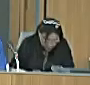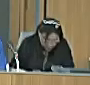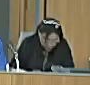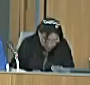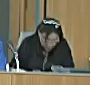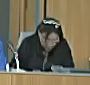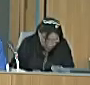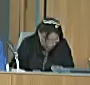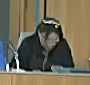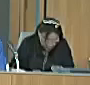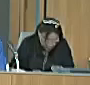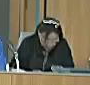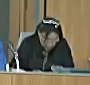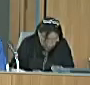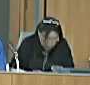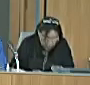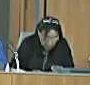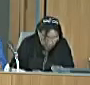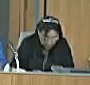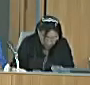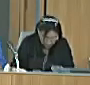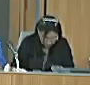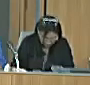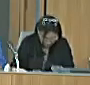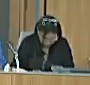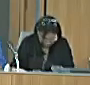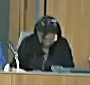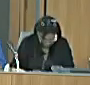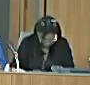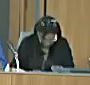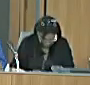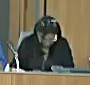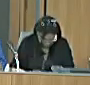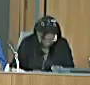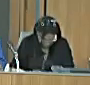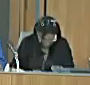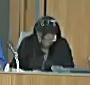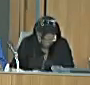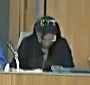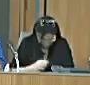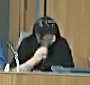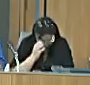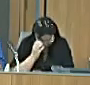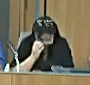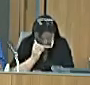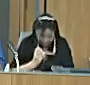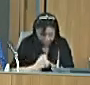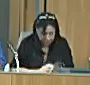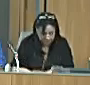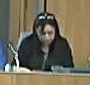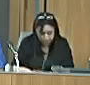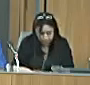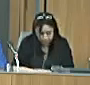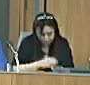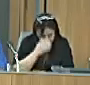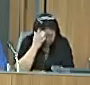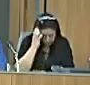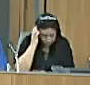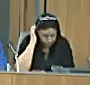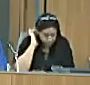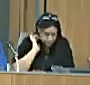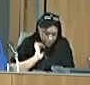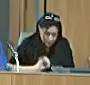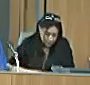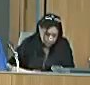quando que o governo vai mandar proposta para essa casa então eu queria só realmente perguntar aos representantes da secretaria os quais o